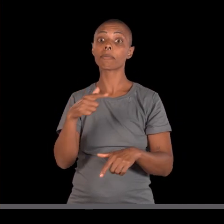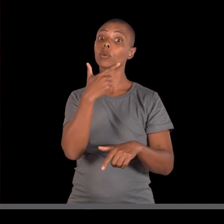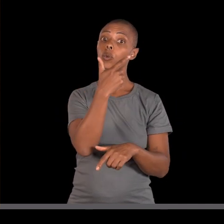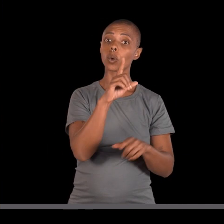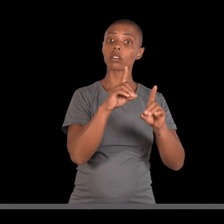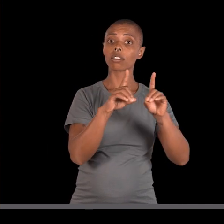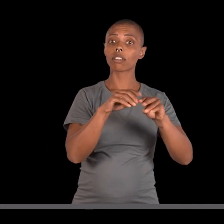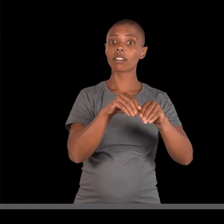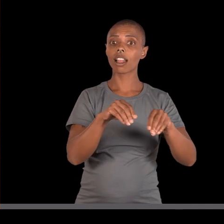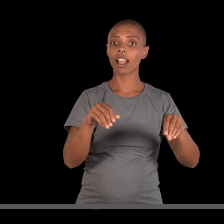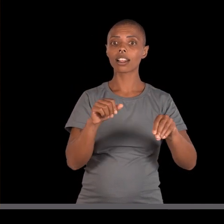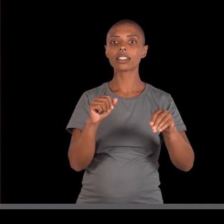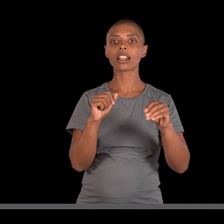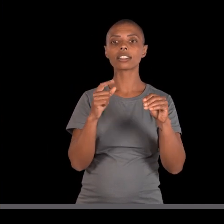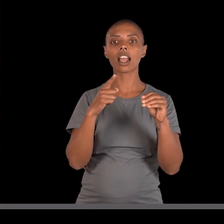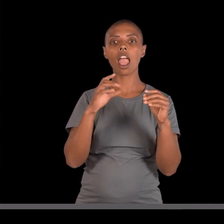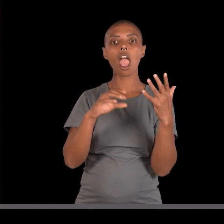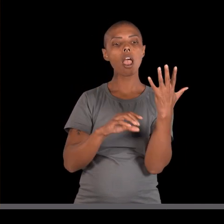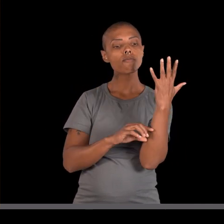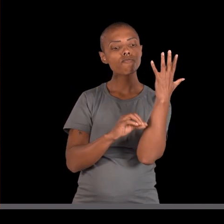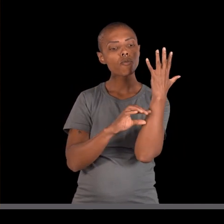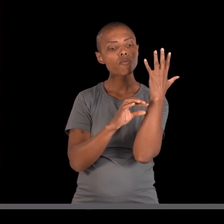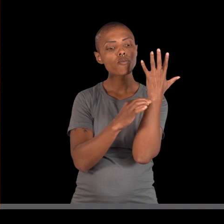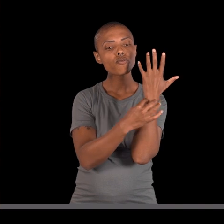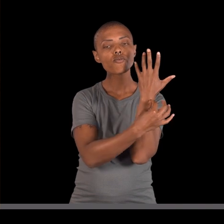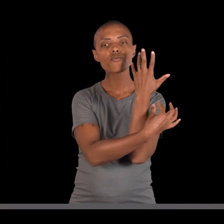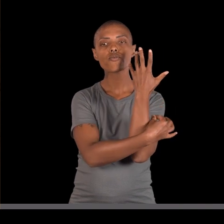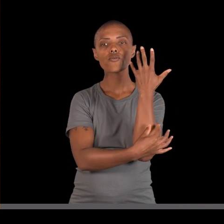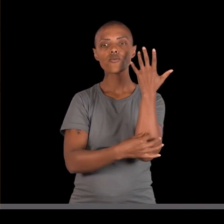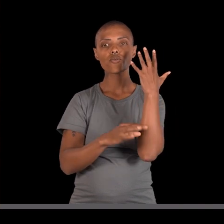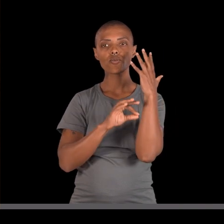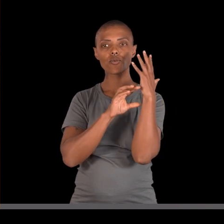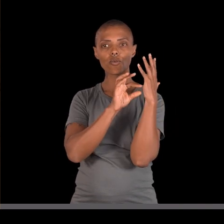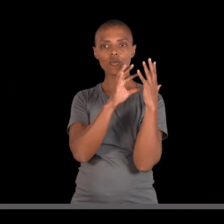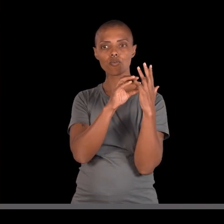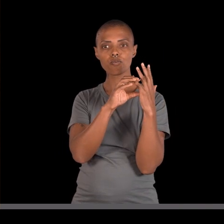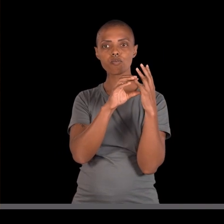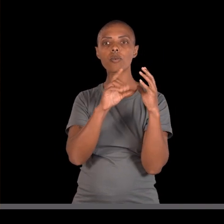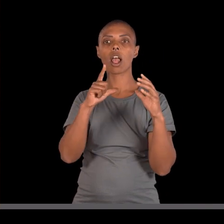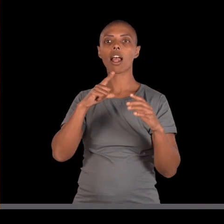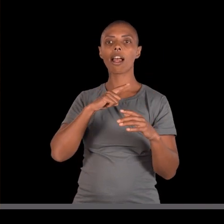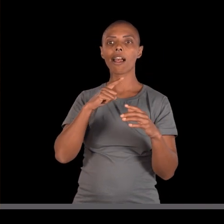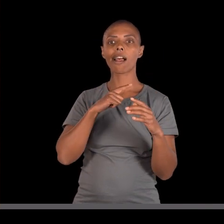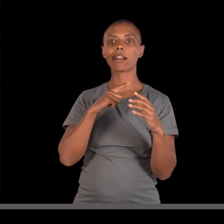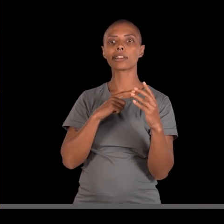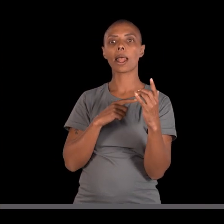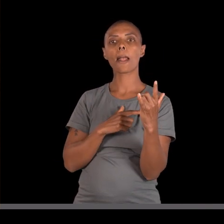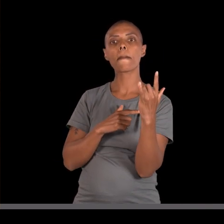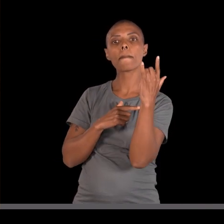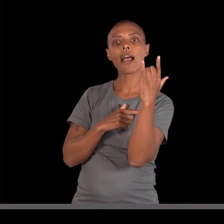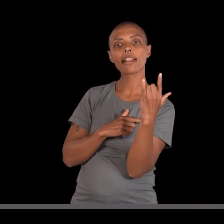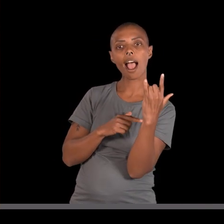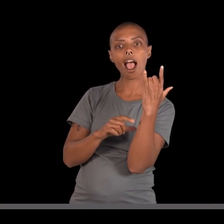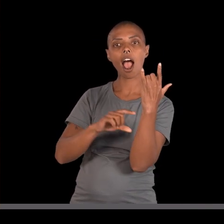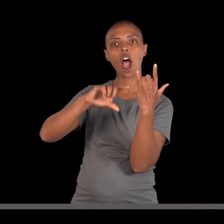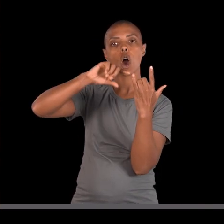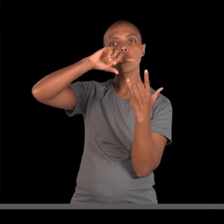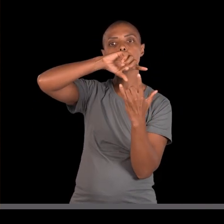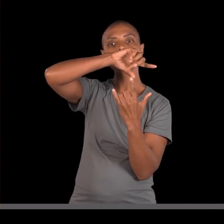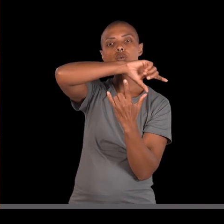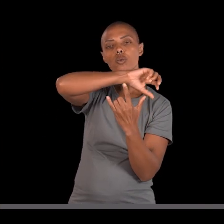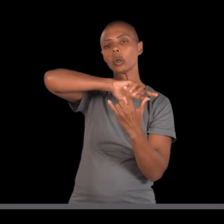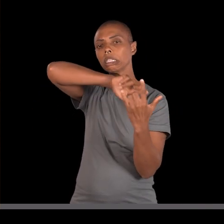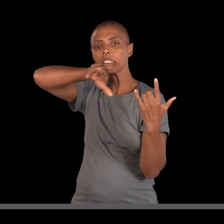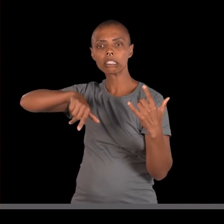né? E a vegetação desértica, aí, as cactáceas. Né? No Brasil, você vai ter mandacaru,